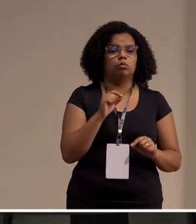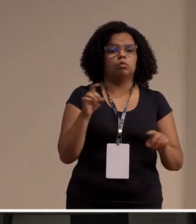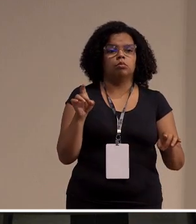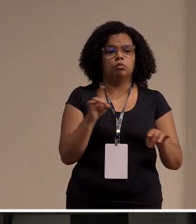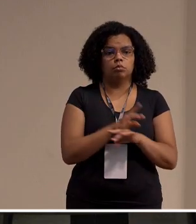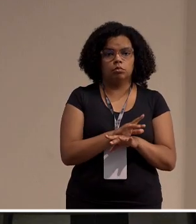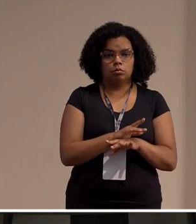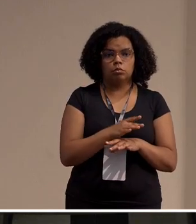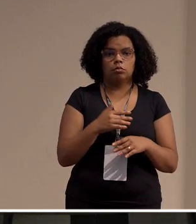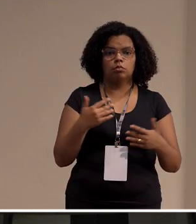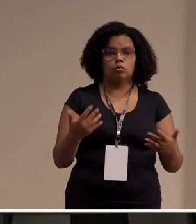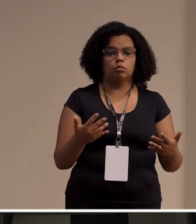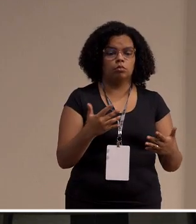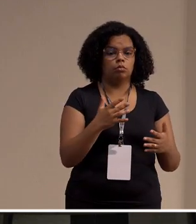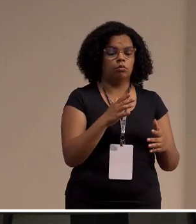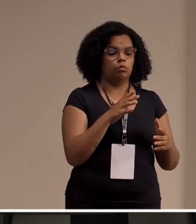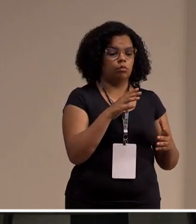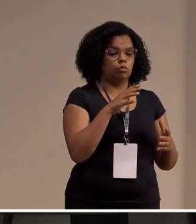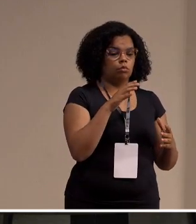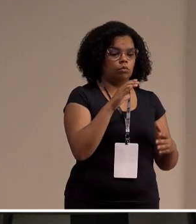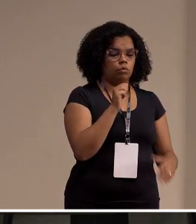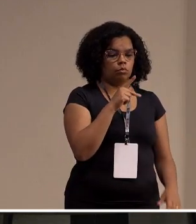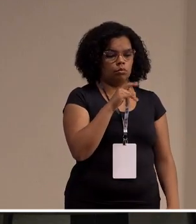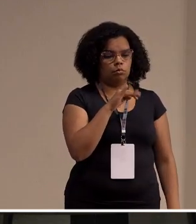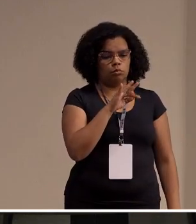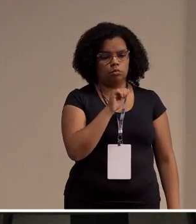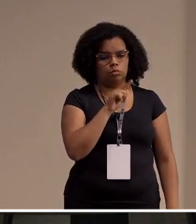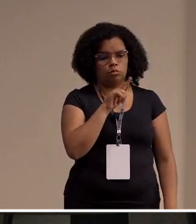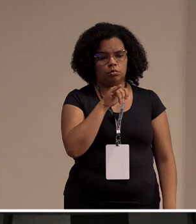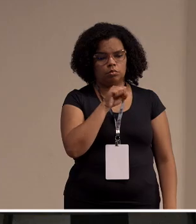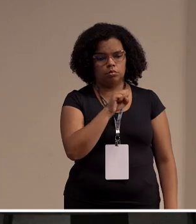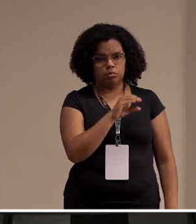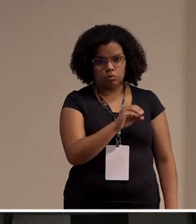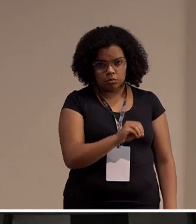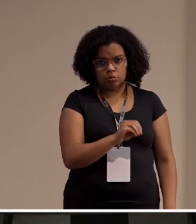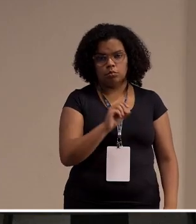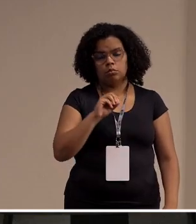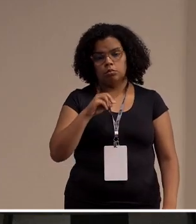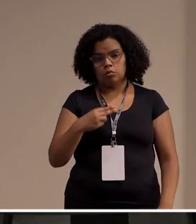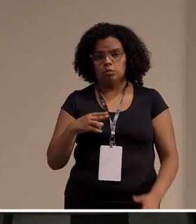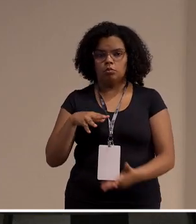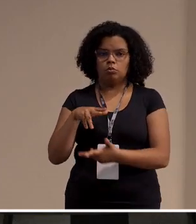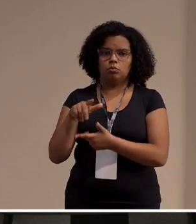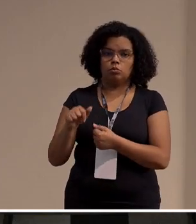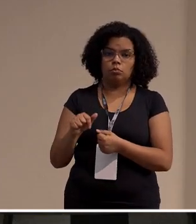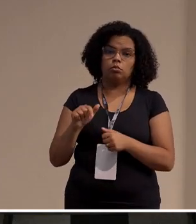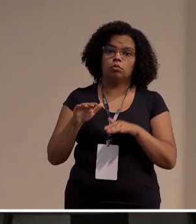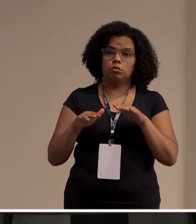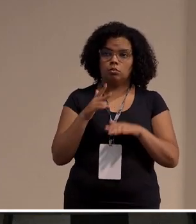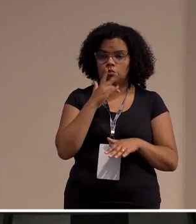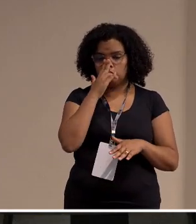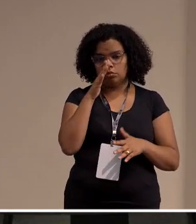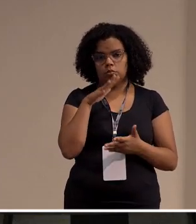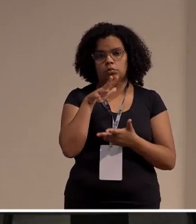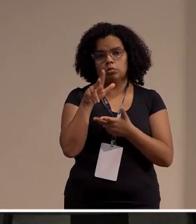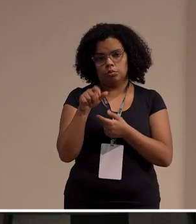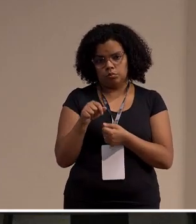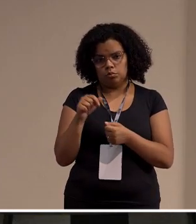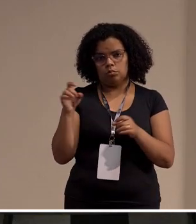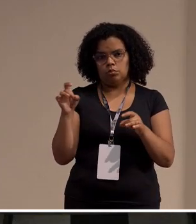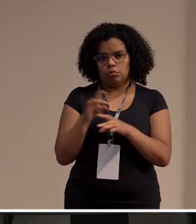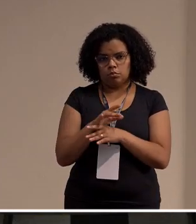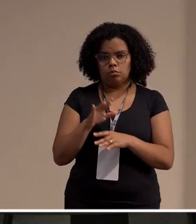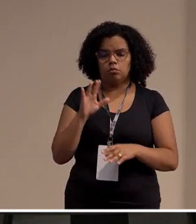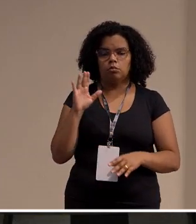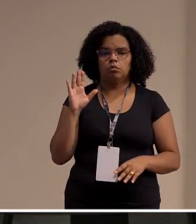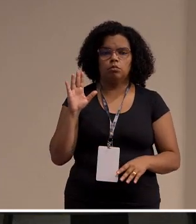antes, o capitalismo ou o mundo? E, pelo visto, vai acabar o mundo. Eu estava mexendo no Twitter e uma